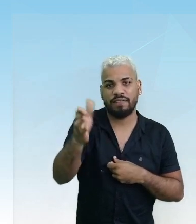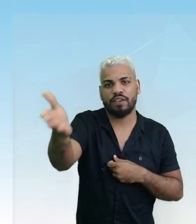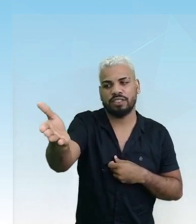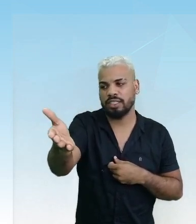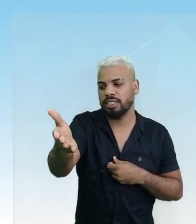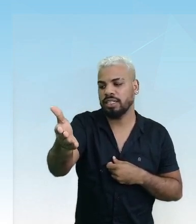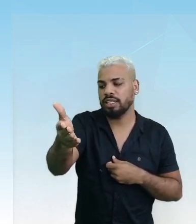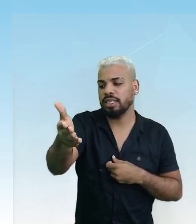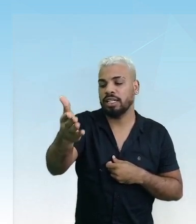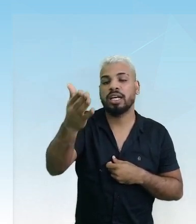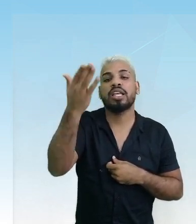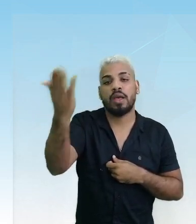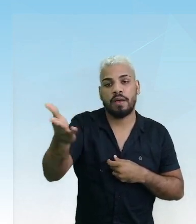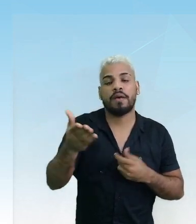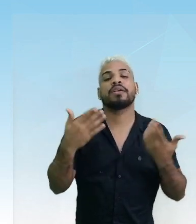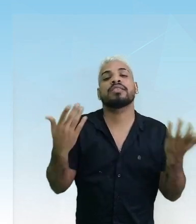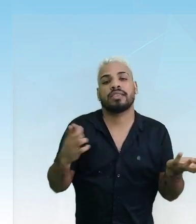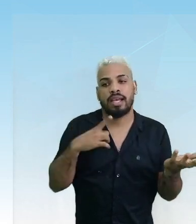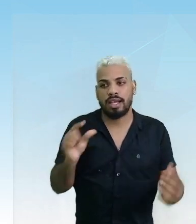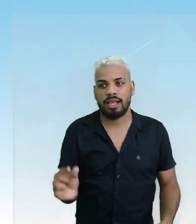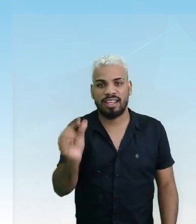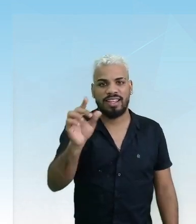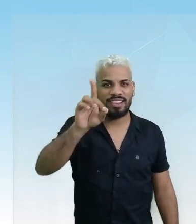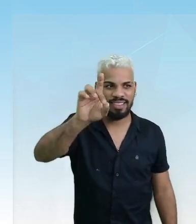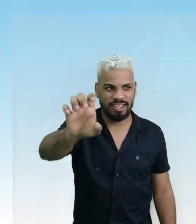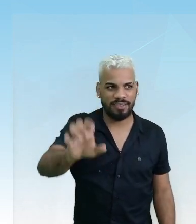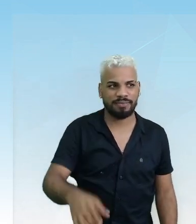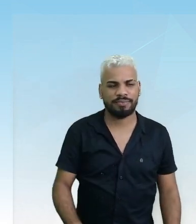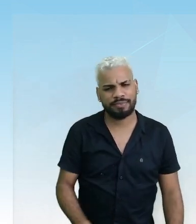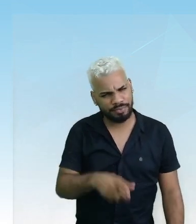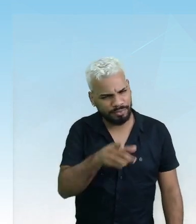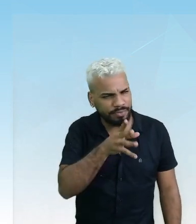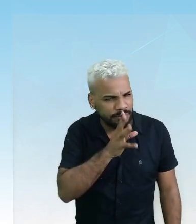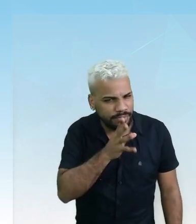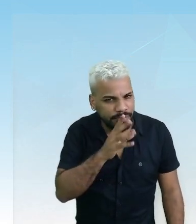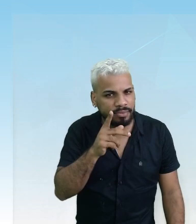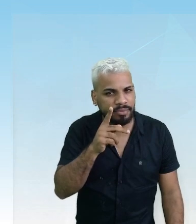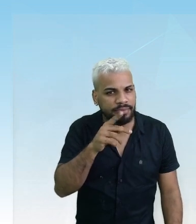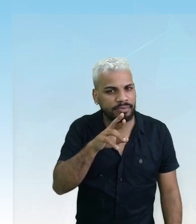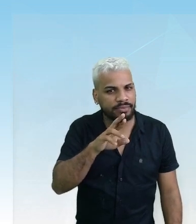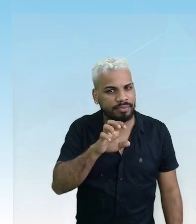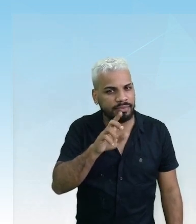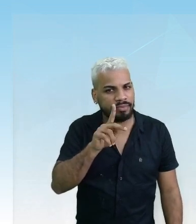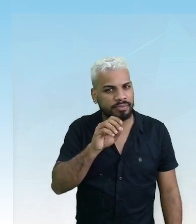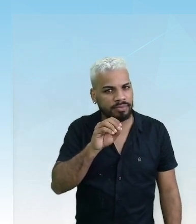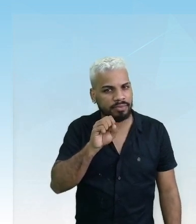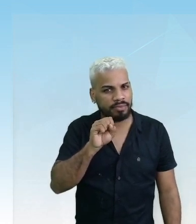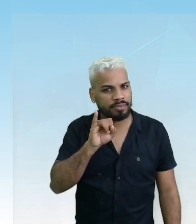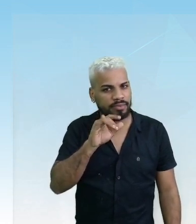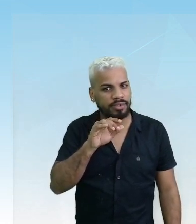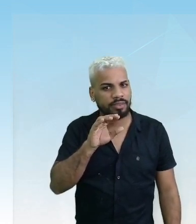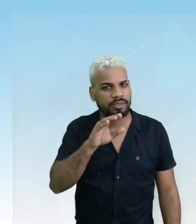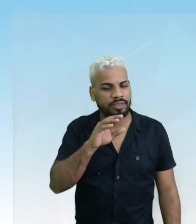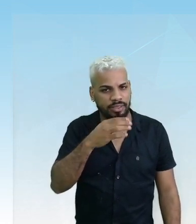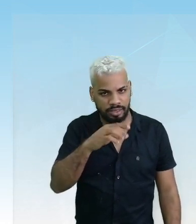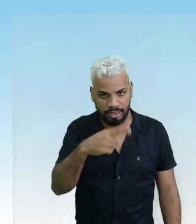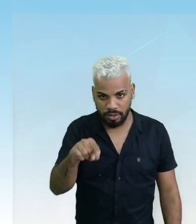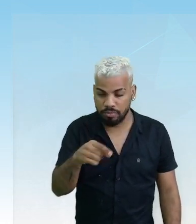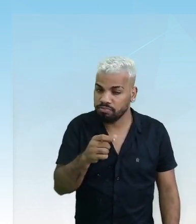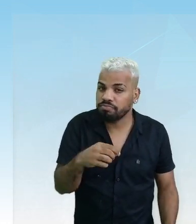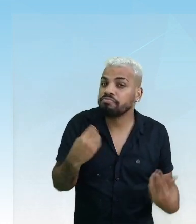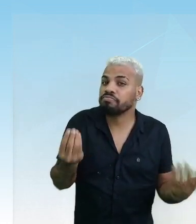indireto, porque há uma preposição. Você conhece as preposições? Que tal, estudante, você conhecer